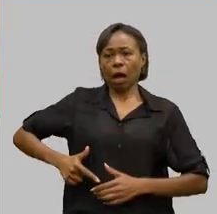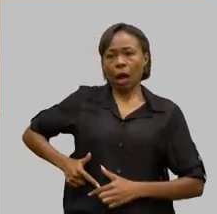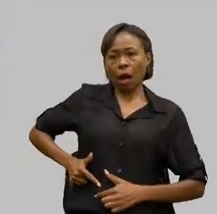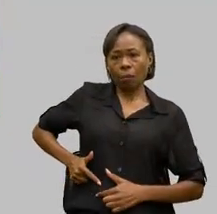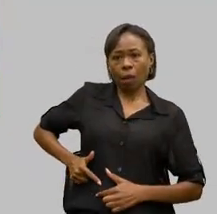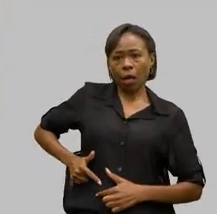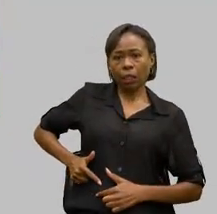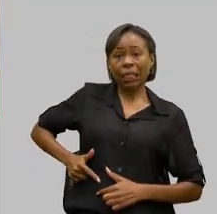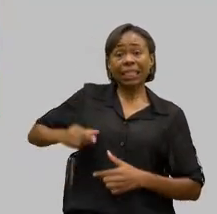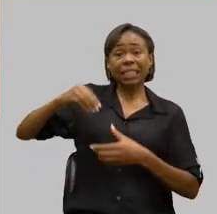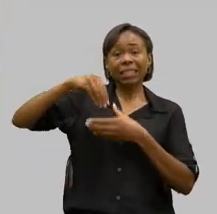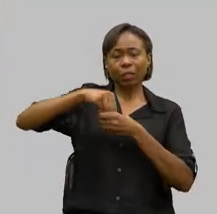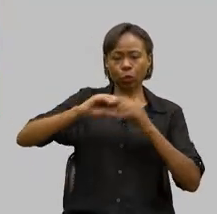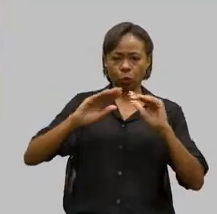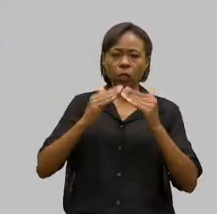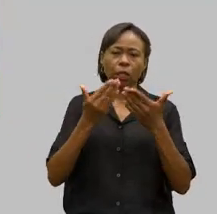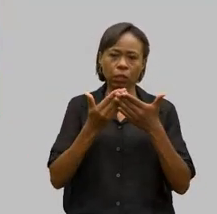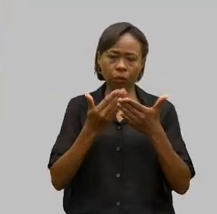um pouco, tanto,